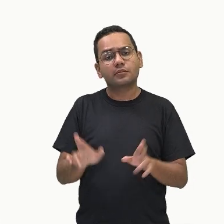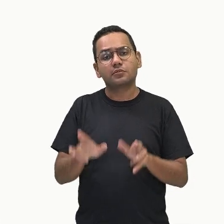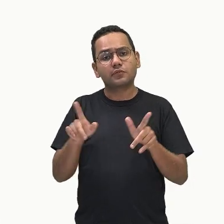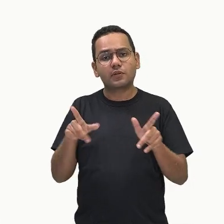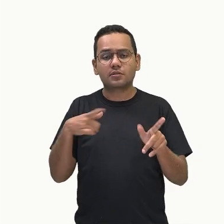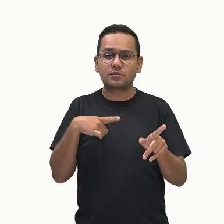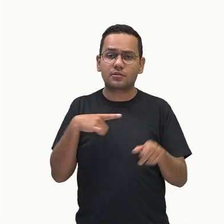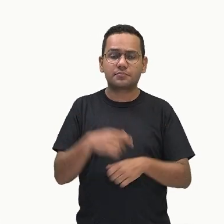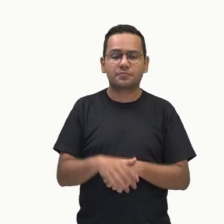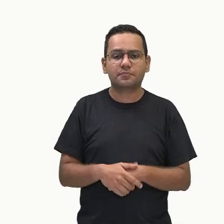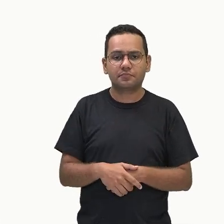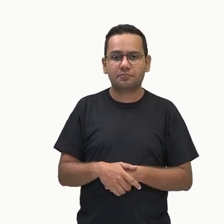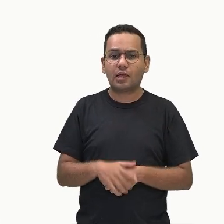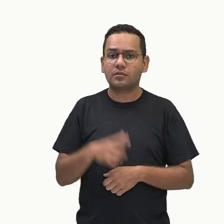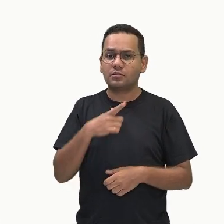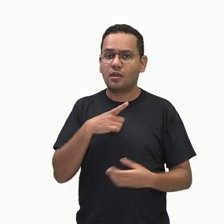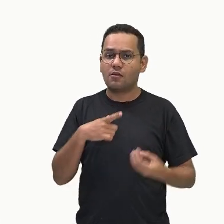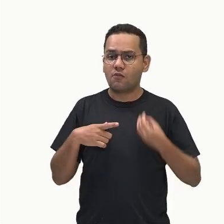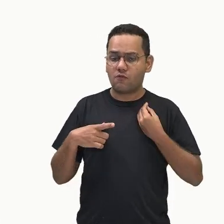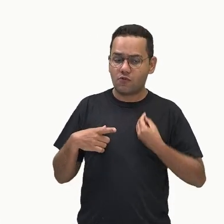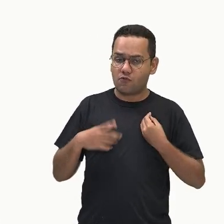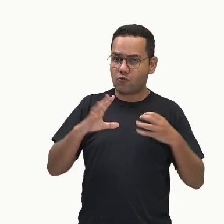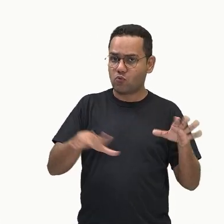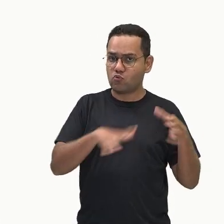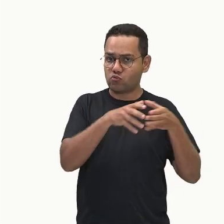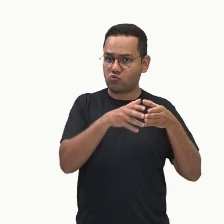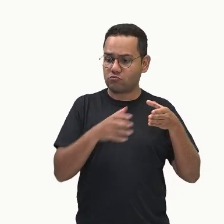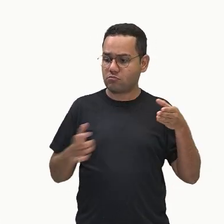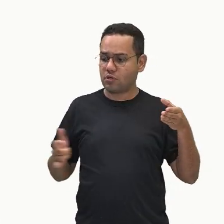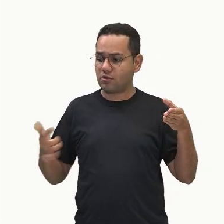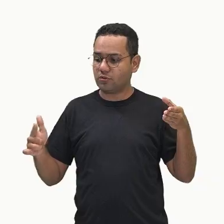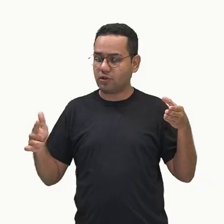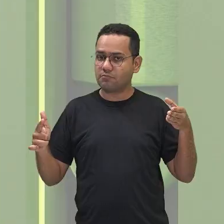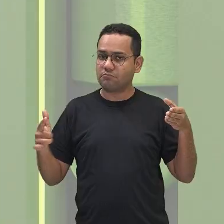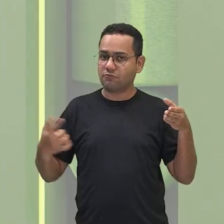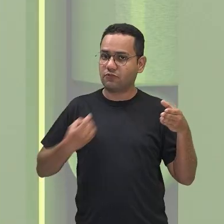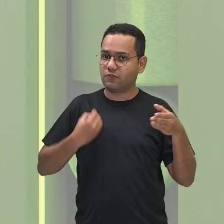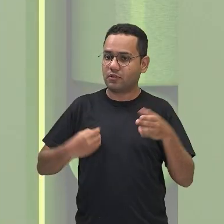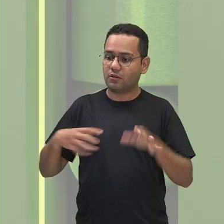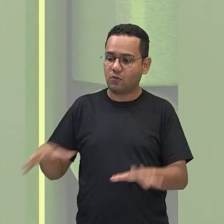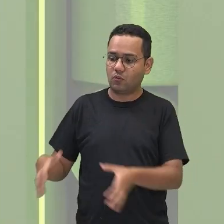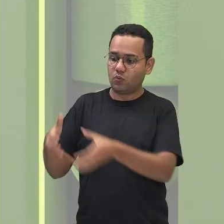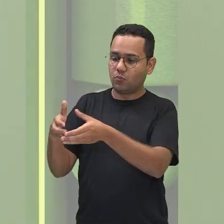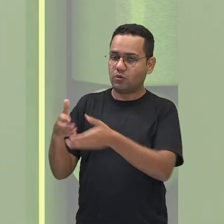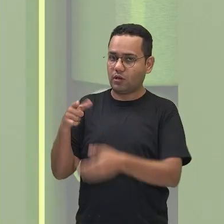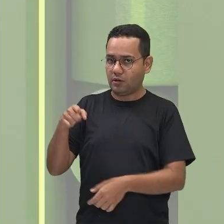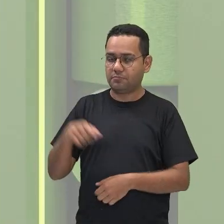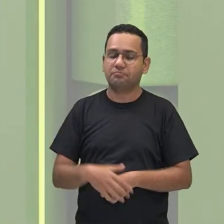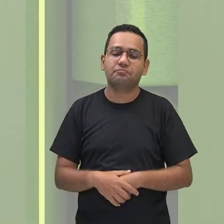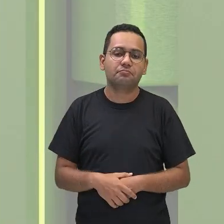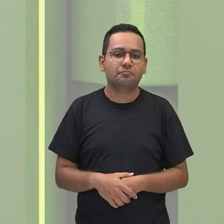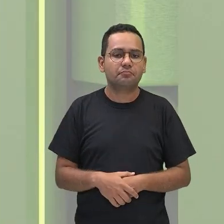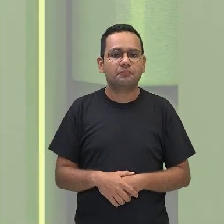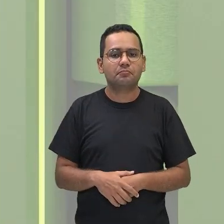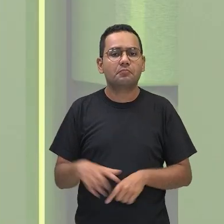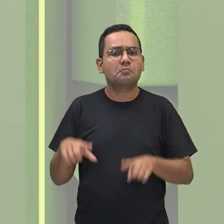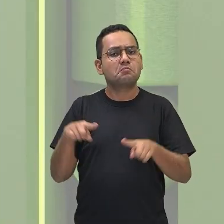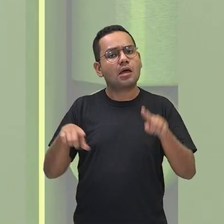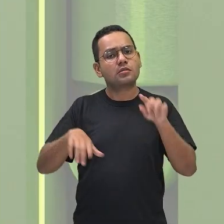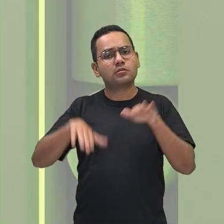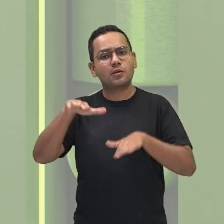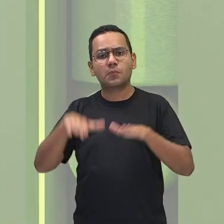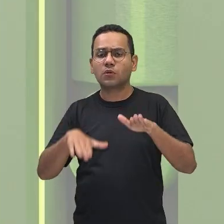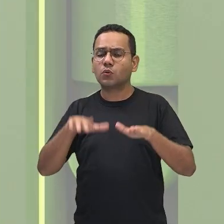matéria. Existem seres vivos e existem seres não vivos, mas todos eles, independente dessa